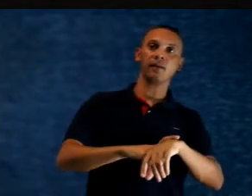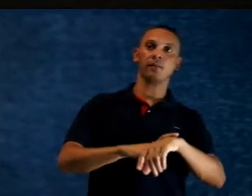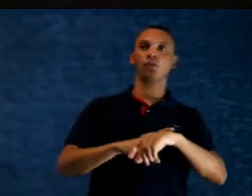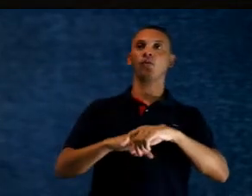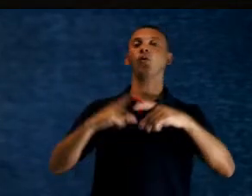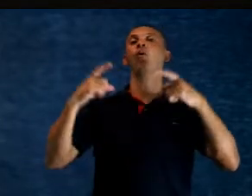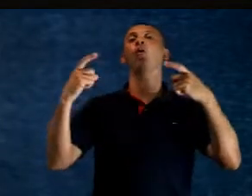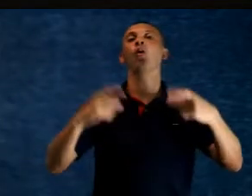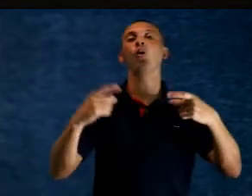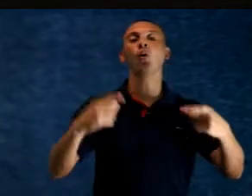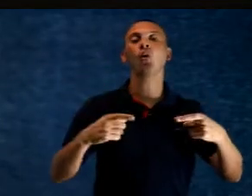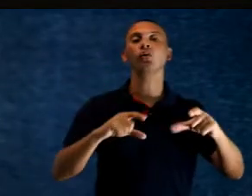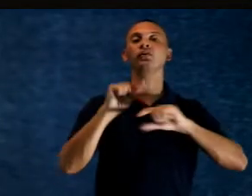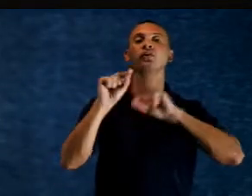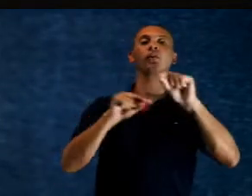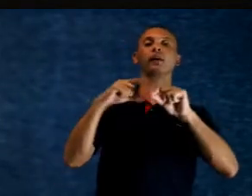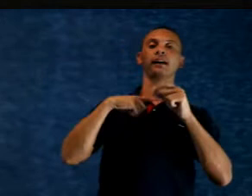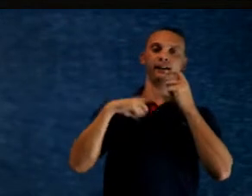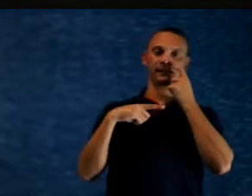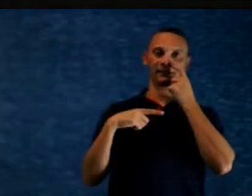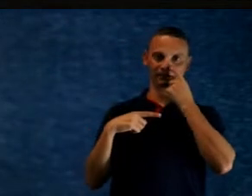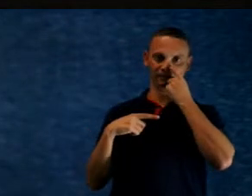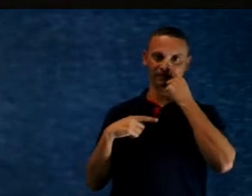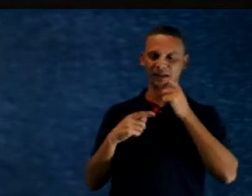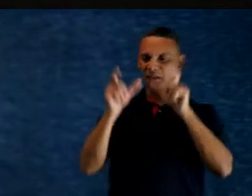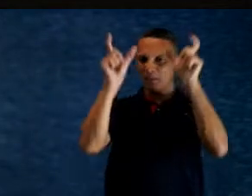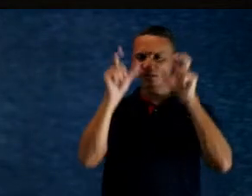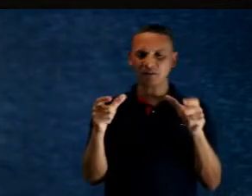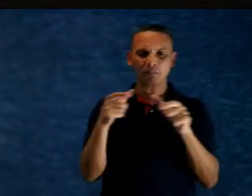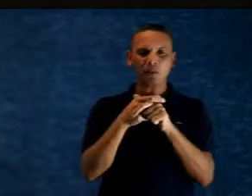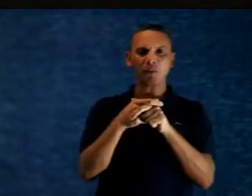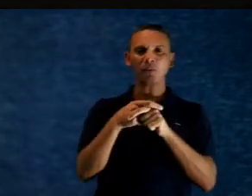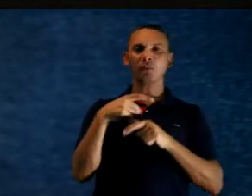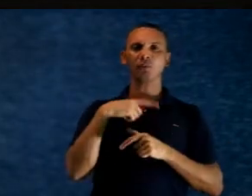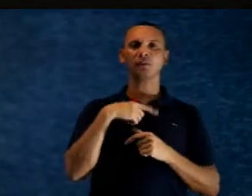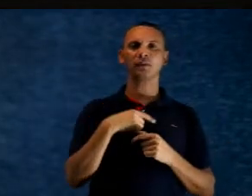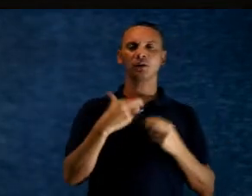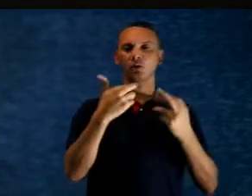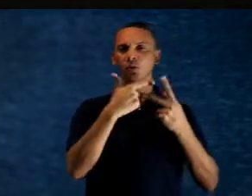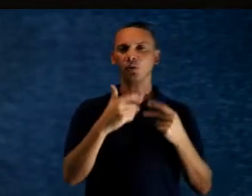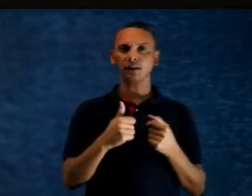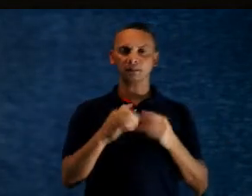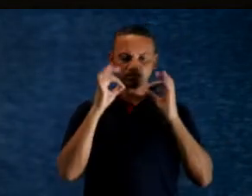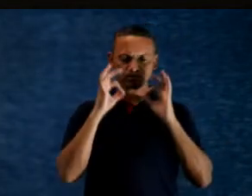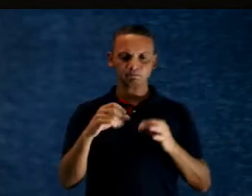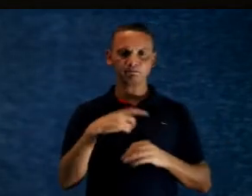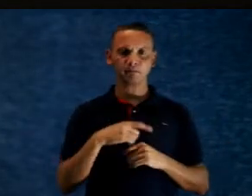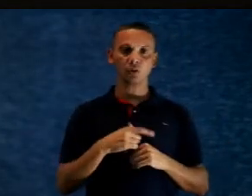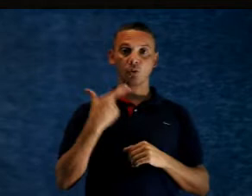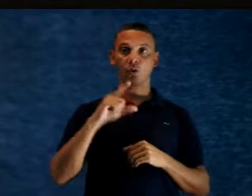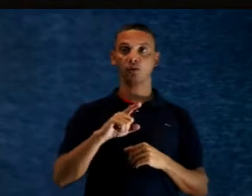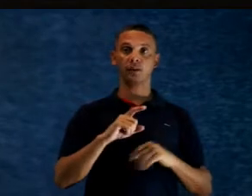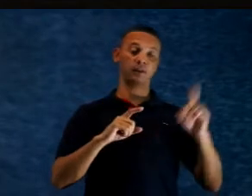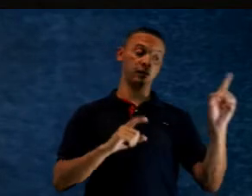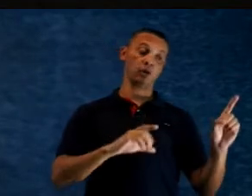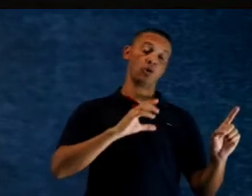várias ações acontecem simultaneamente, são muitos ambientes, muitos personagens, né, então é uma história que se alonga por